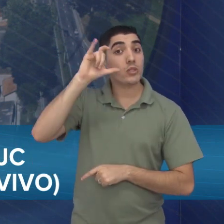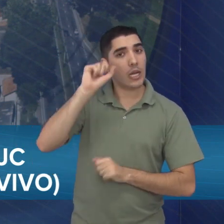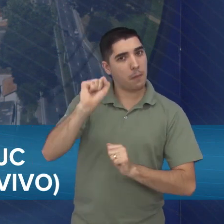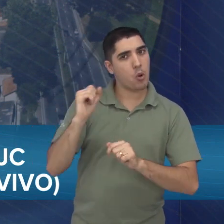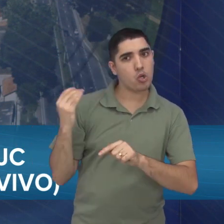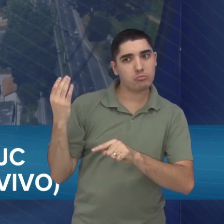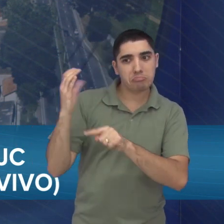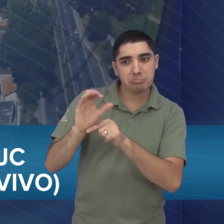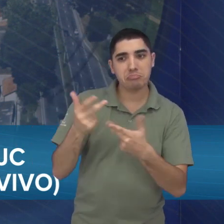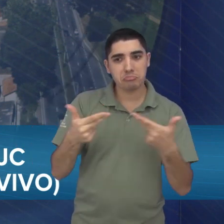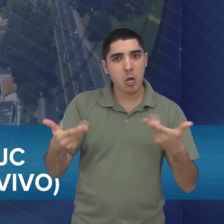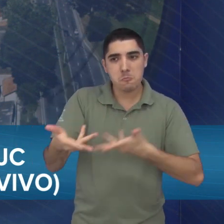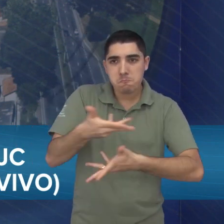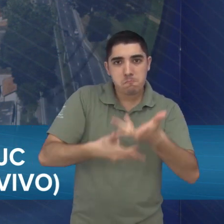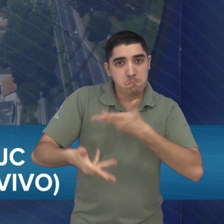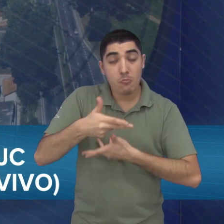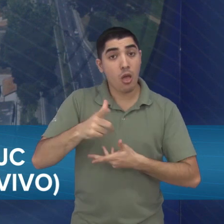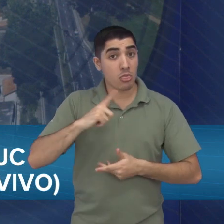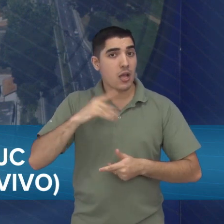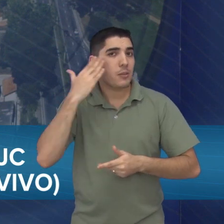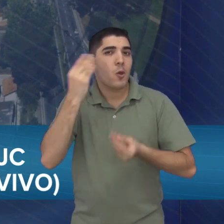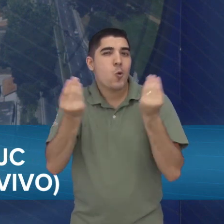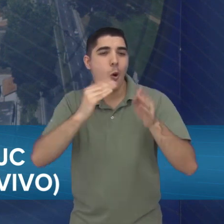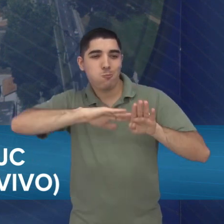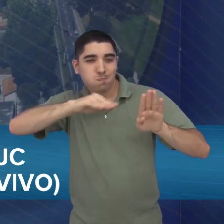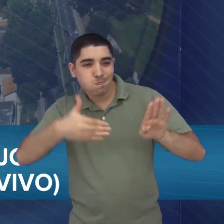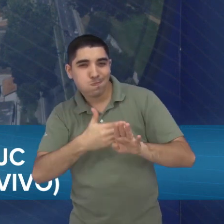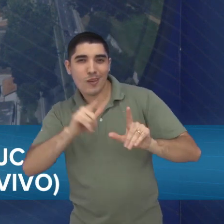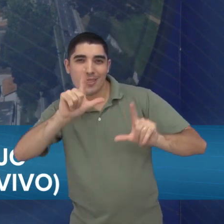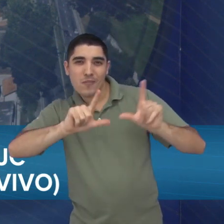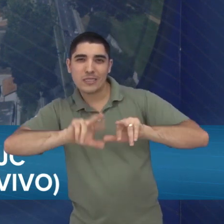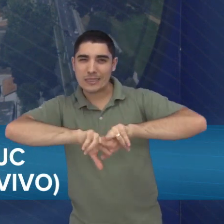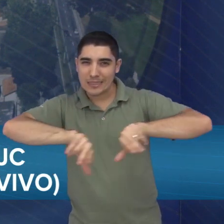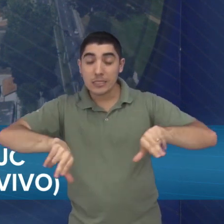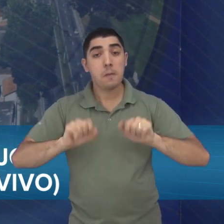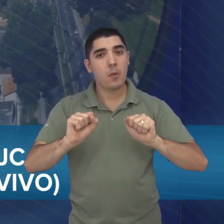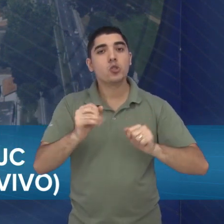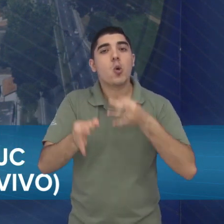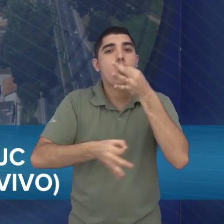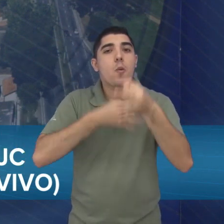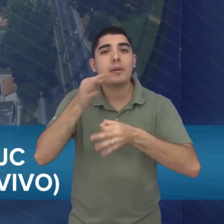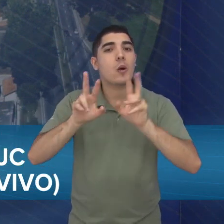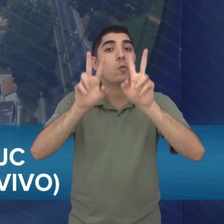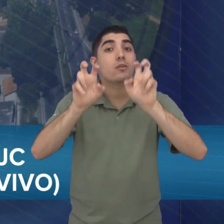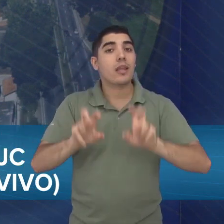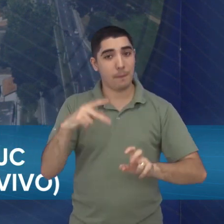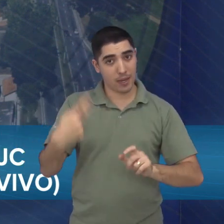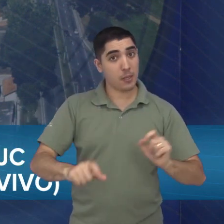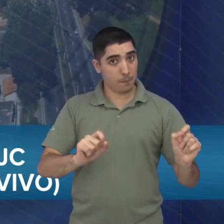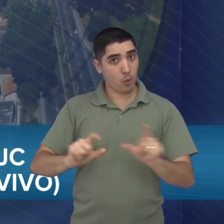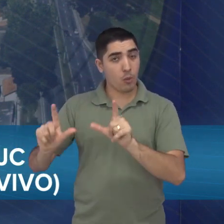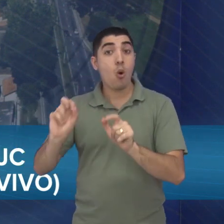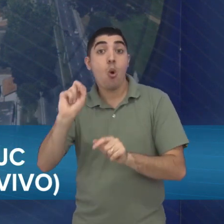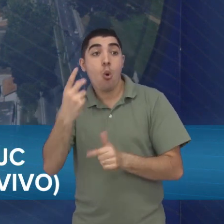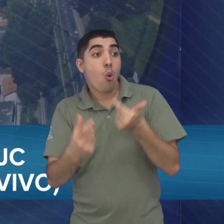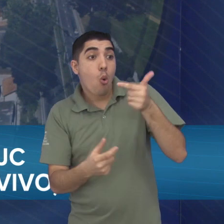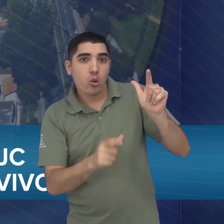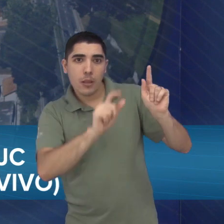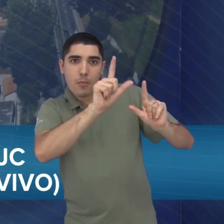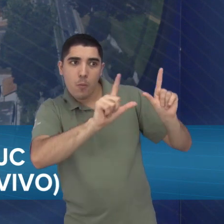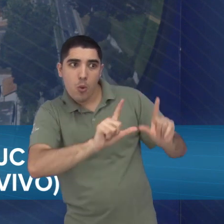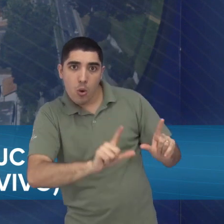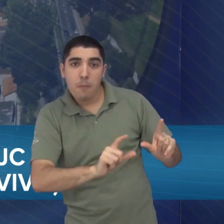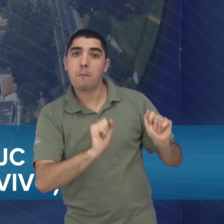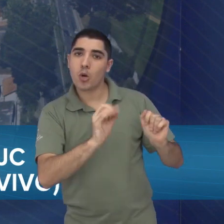@tvcâmarasjc. Lá vocês têm acesso aos nossos bastidores e também podem enviar sugestões de pautas para o Diálogos e também para os demais